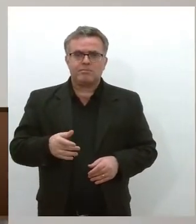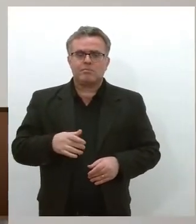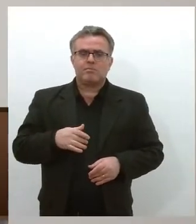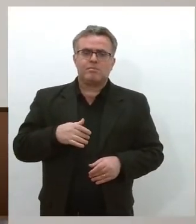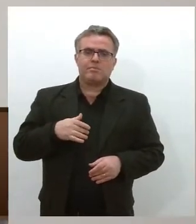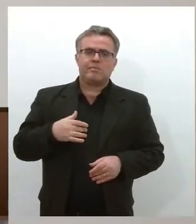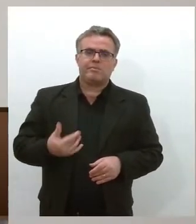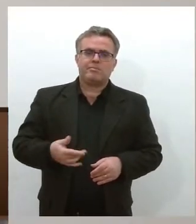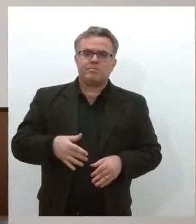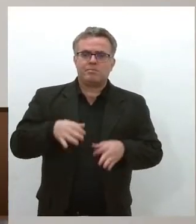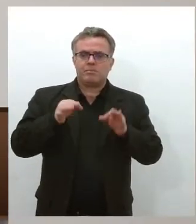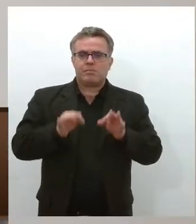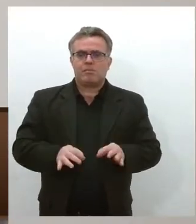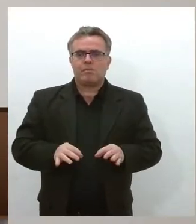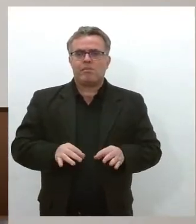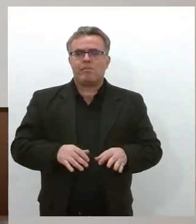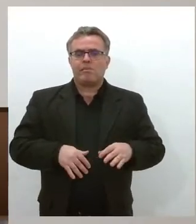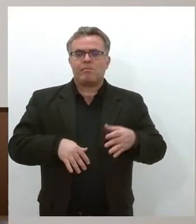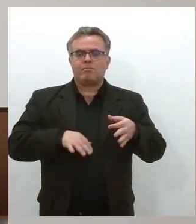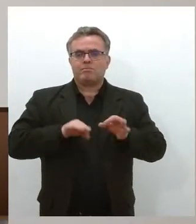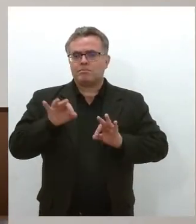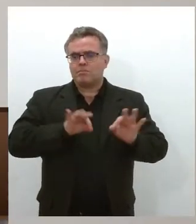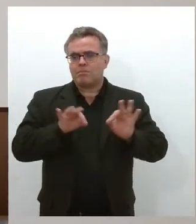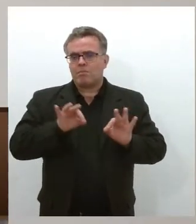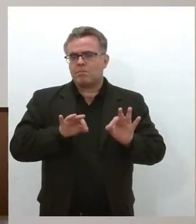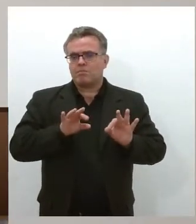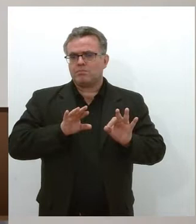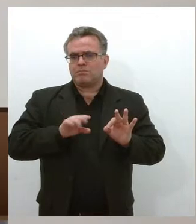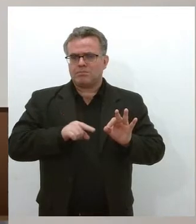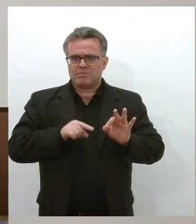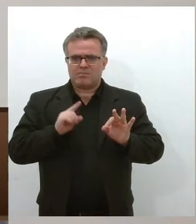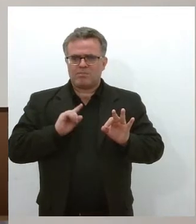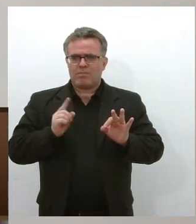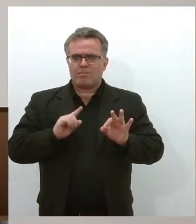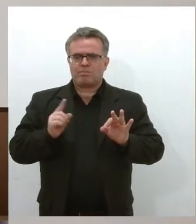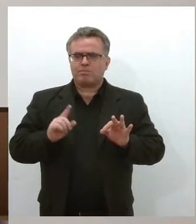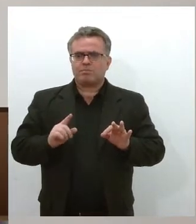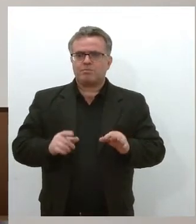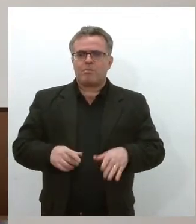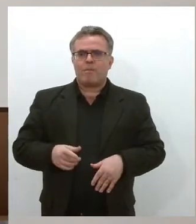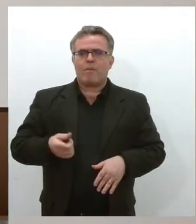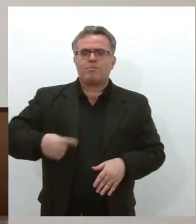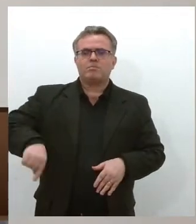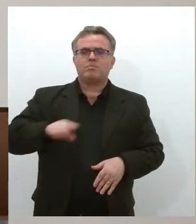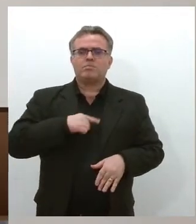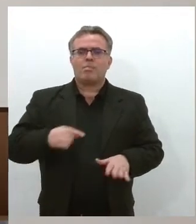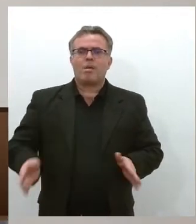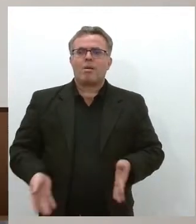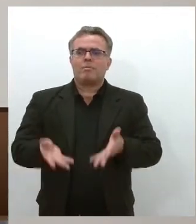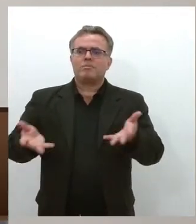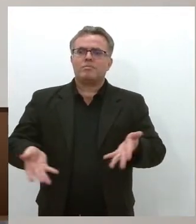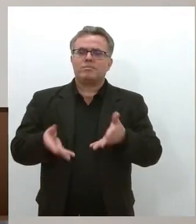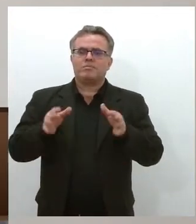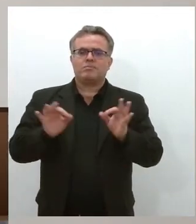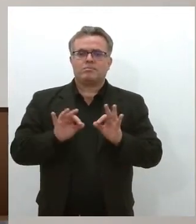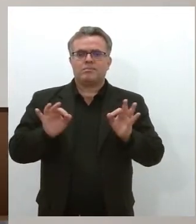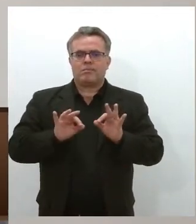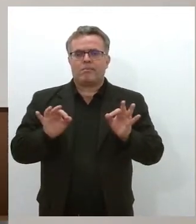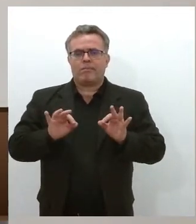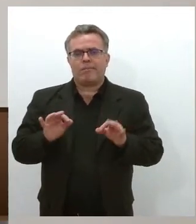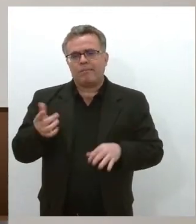certa não seria preparados, mas nós não somos incentivados a isso. E existem, e falando